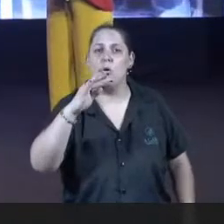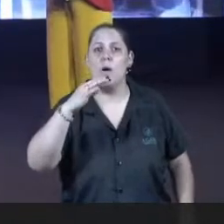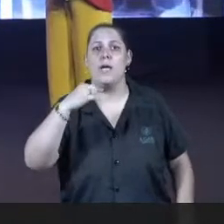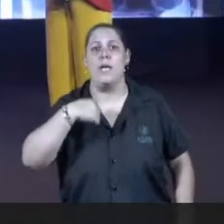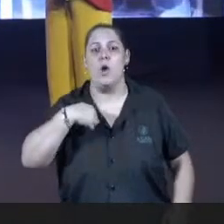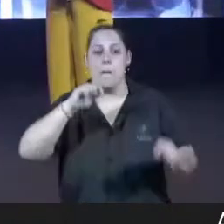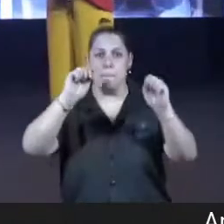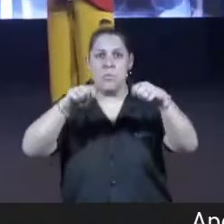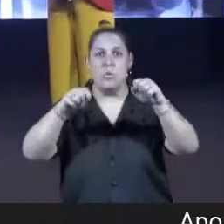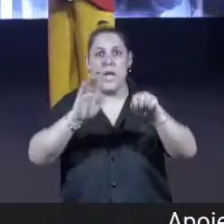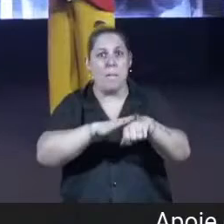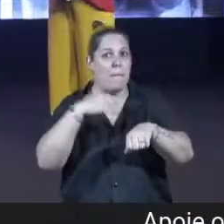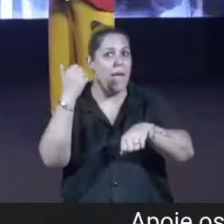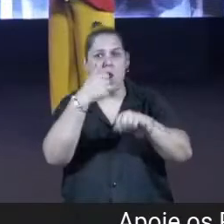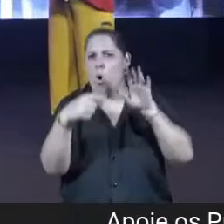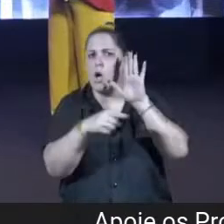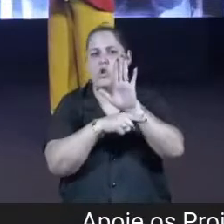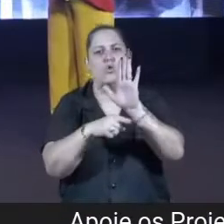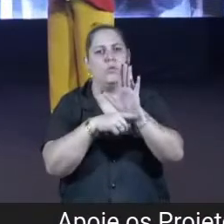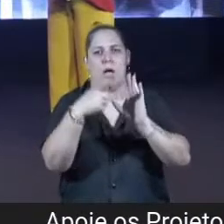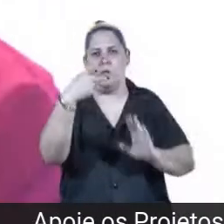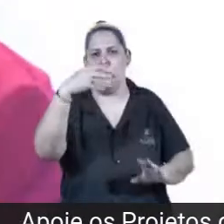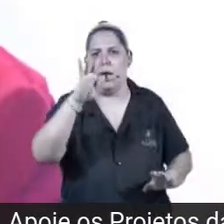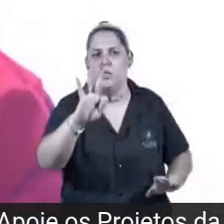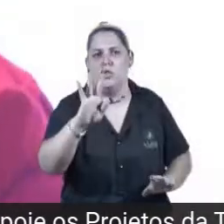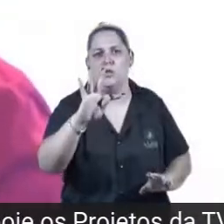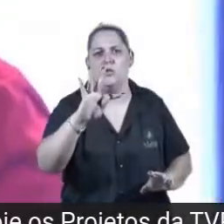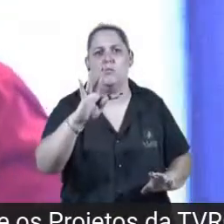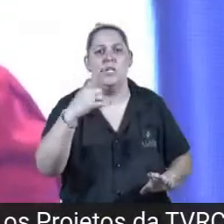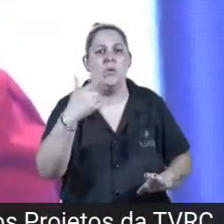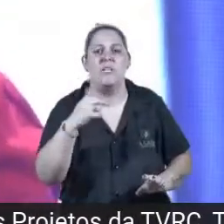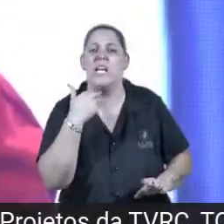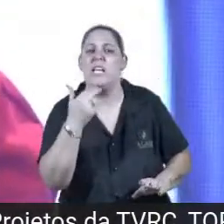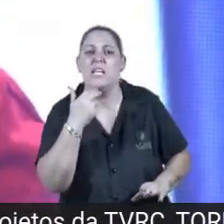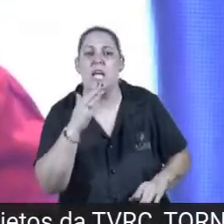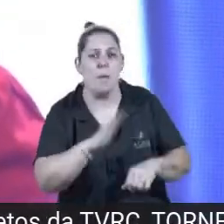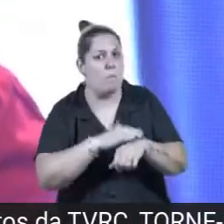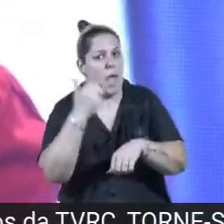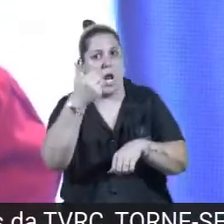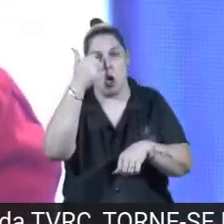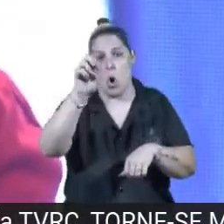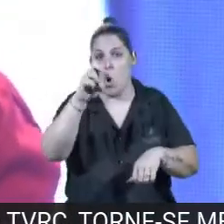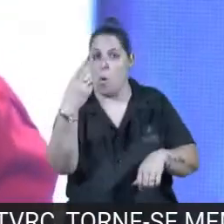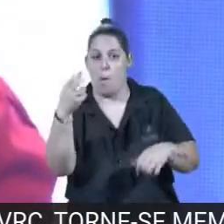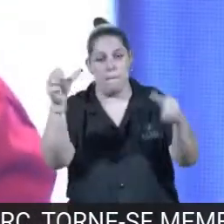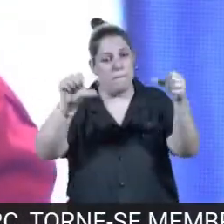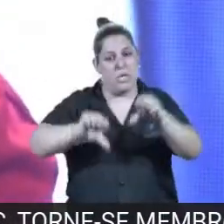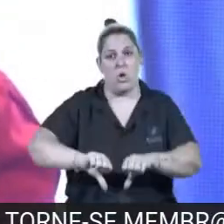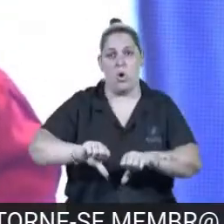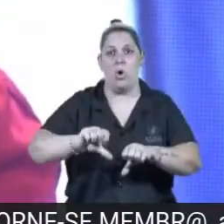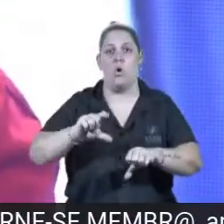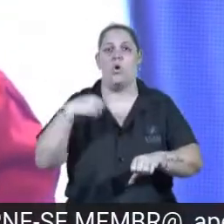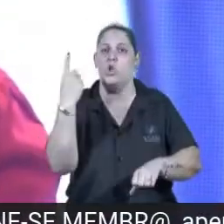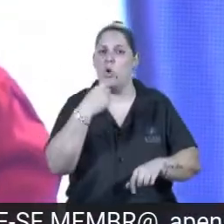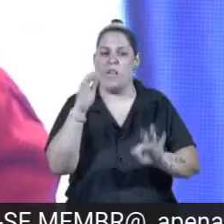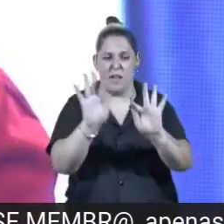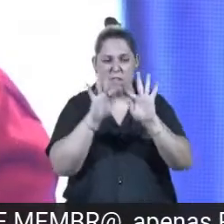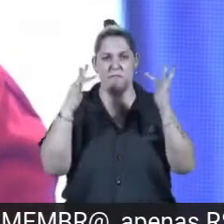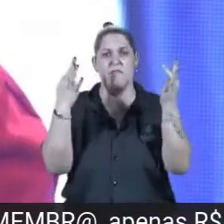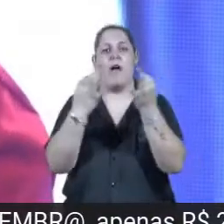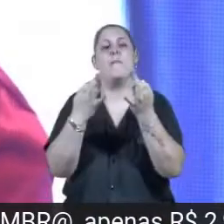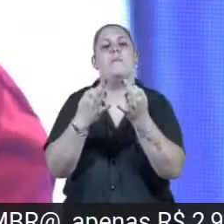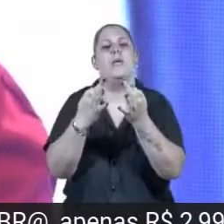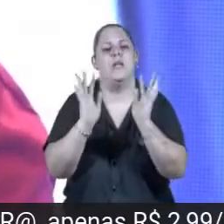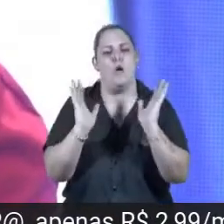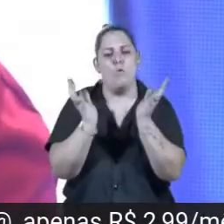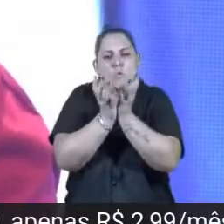puder melhor contribuir para o partido. Não há ninguém melhor ou pior. Nós somos um time